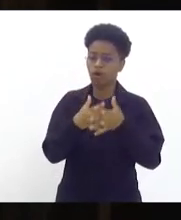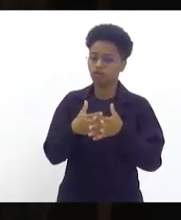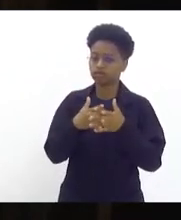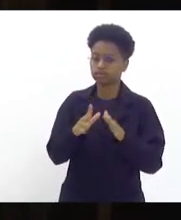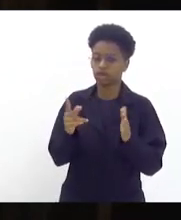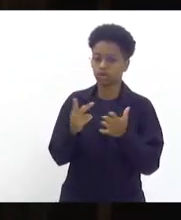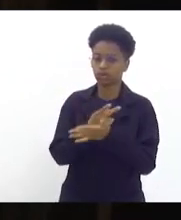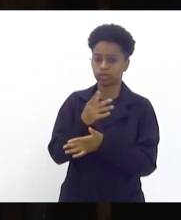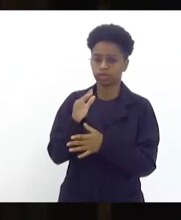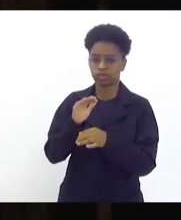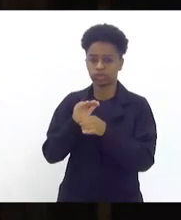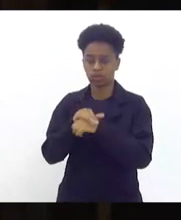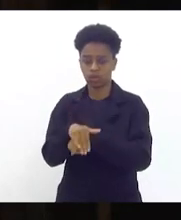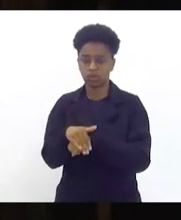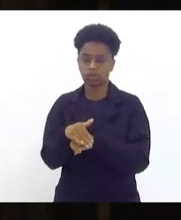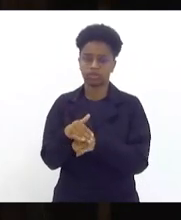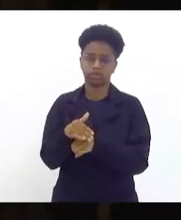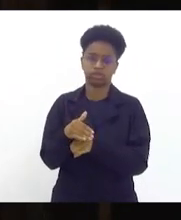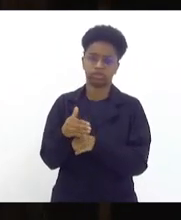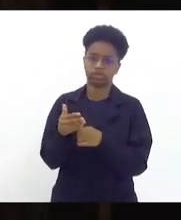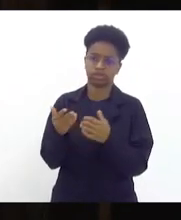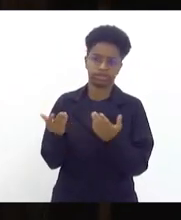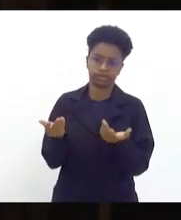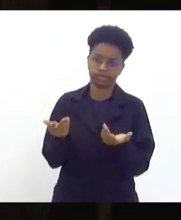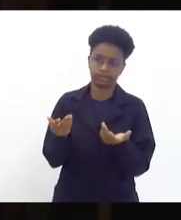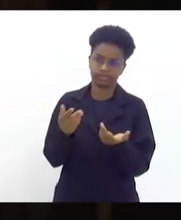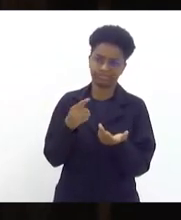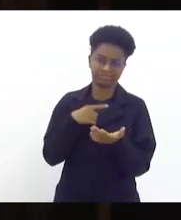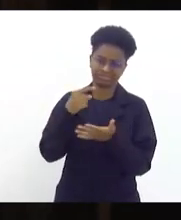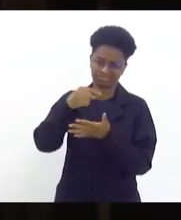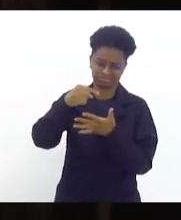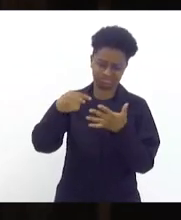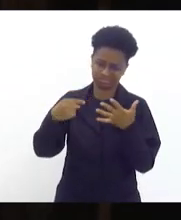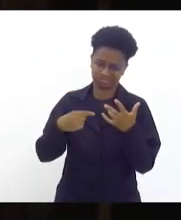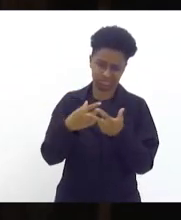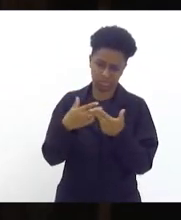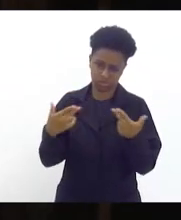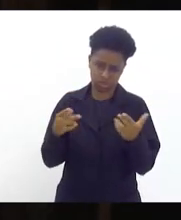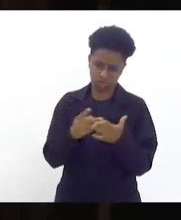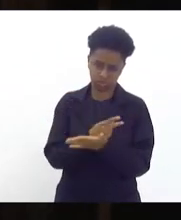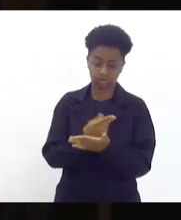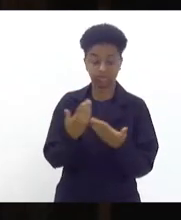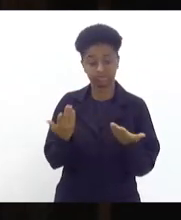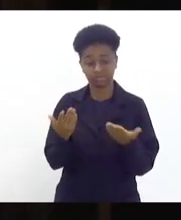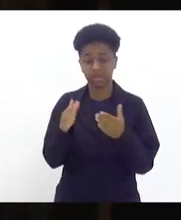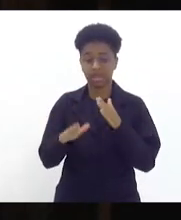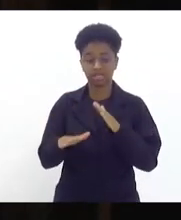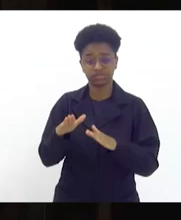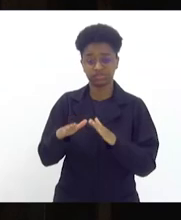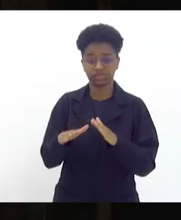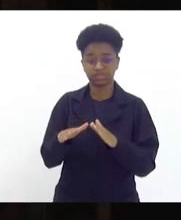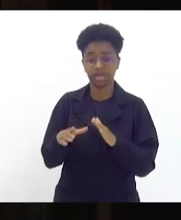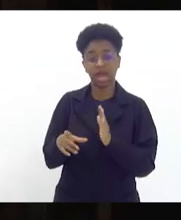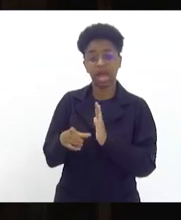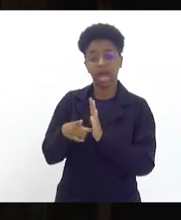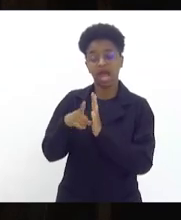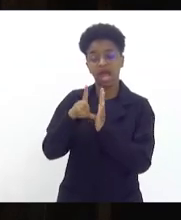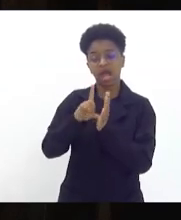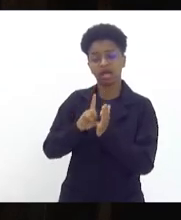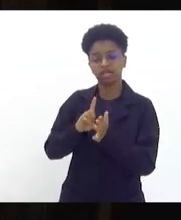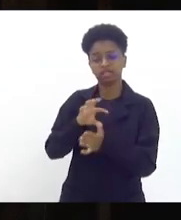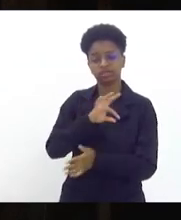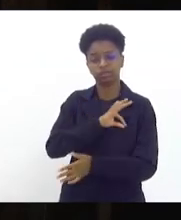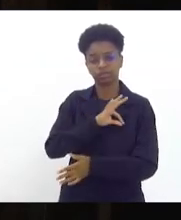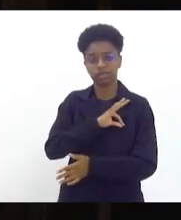do tijucano é situação em situações e ela às vezes recebe aquilo até antes da da da da